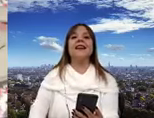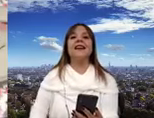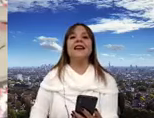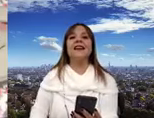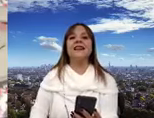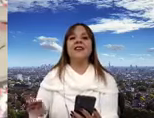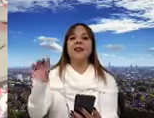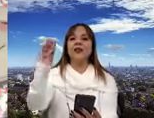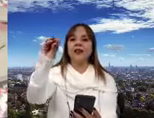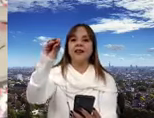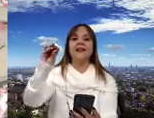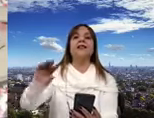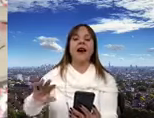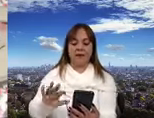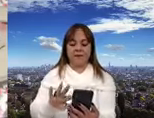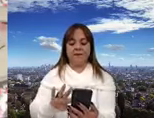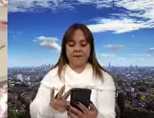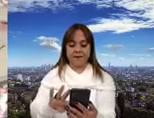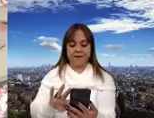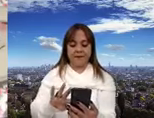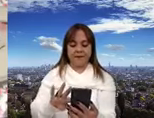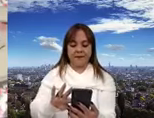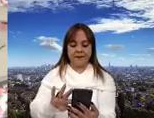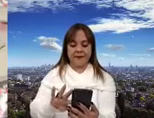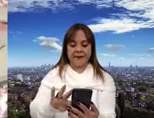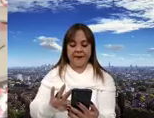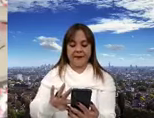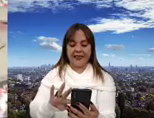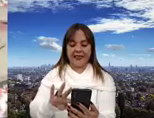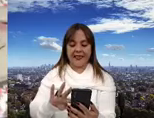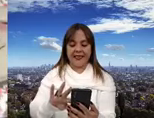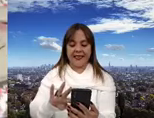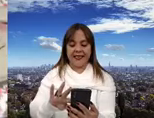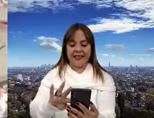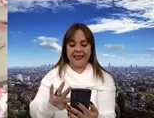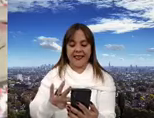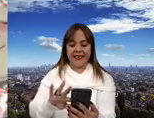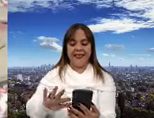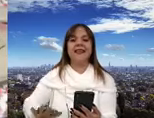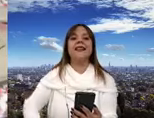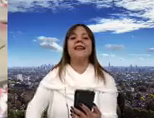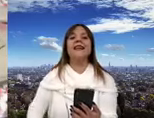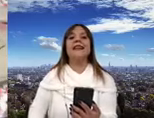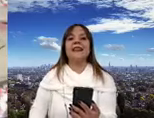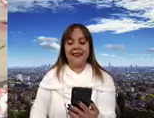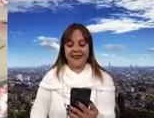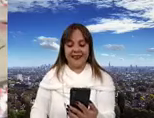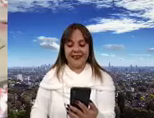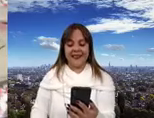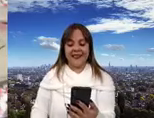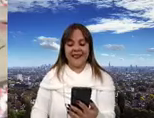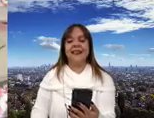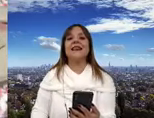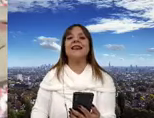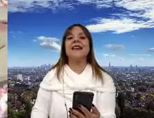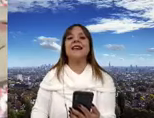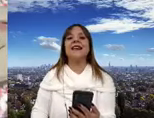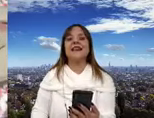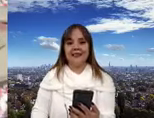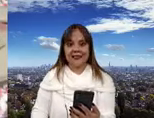Só colocar assim, tá? Ó, posicionou uma na outra. Aqui, ó, parece, fica uma abertura entre as duas pontas,